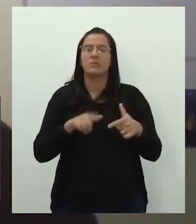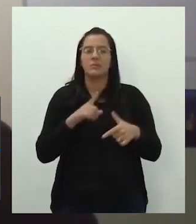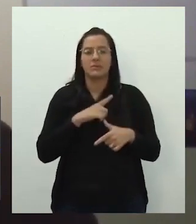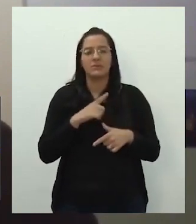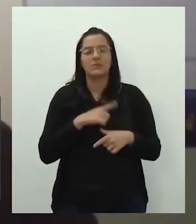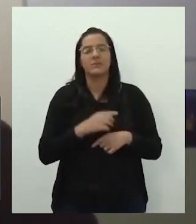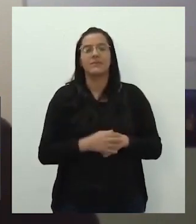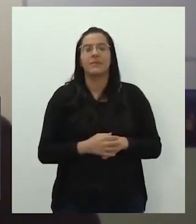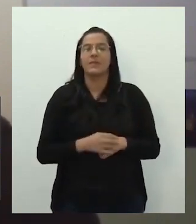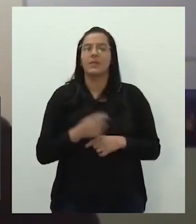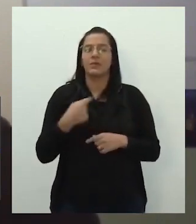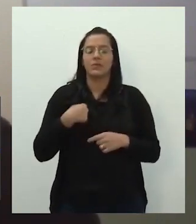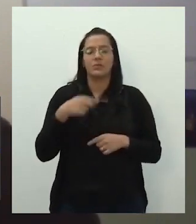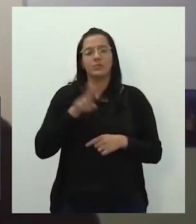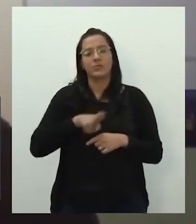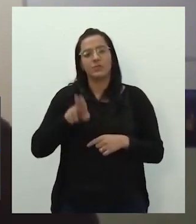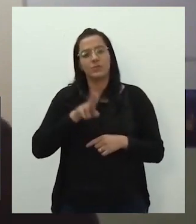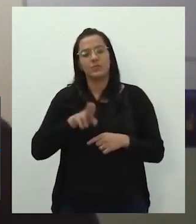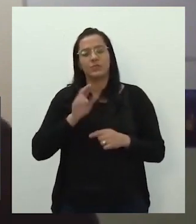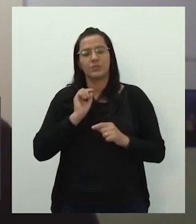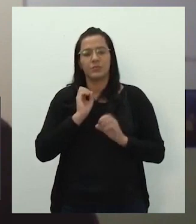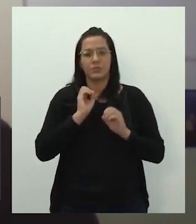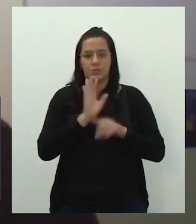auxiliar nisso, né? Outras